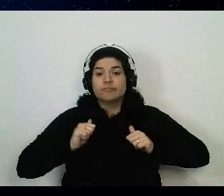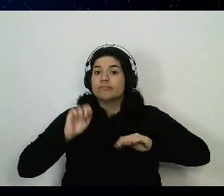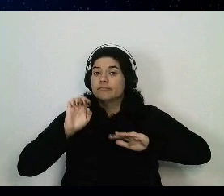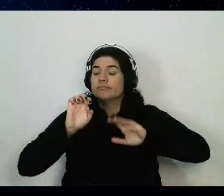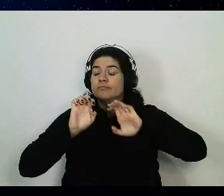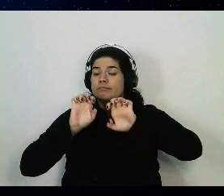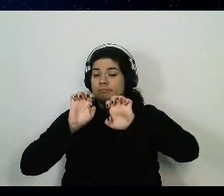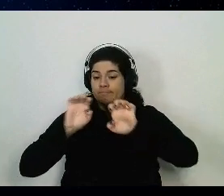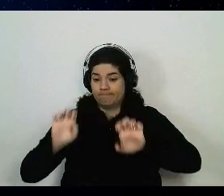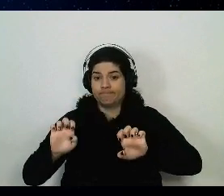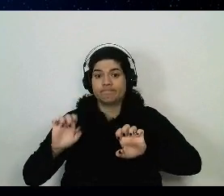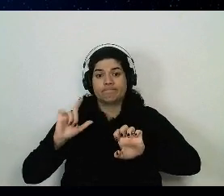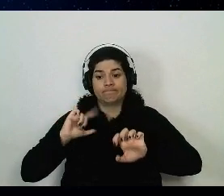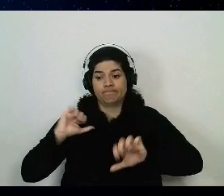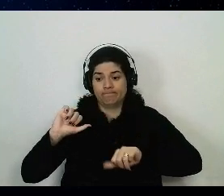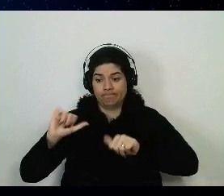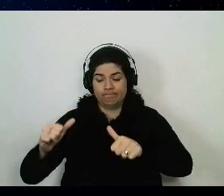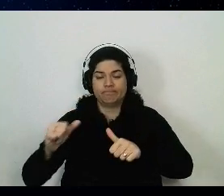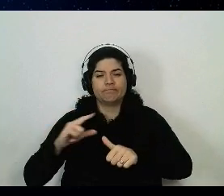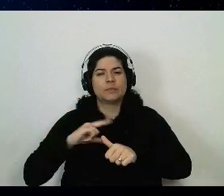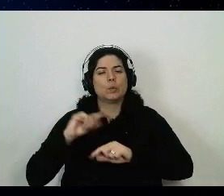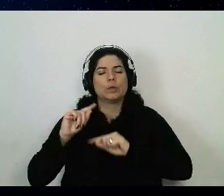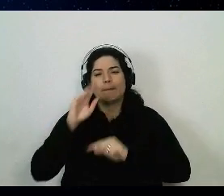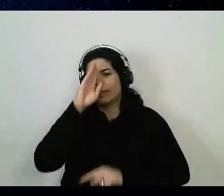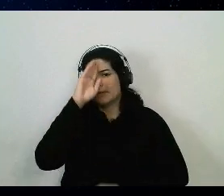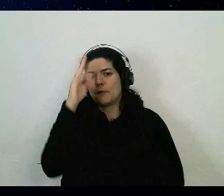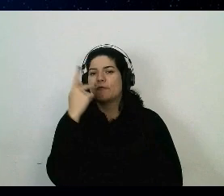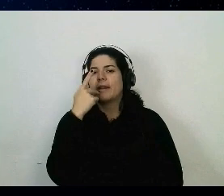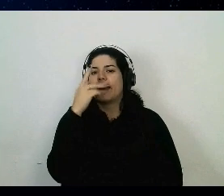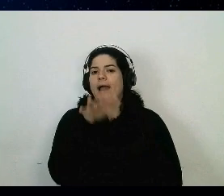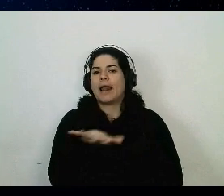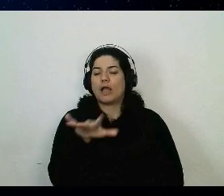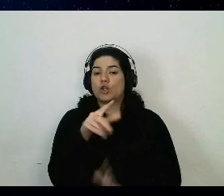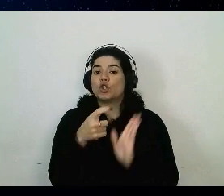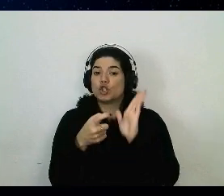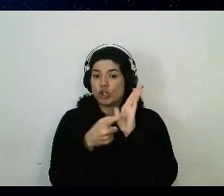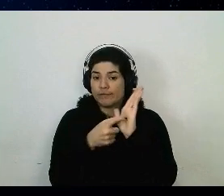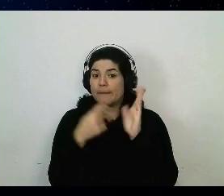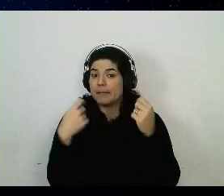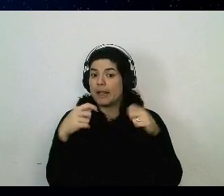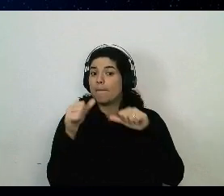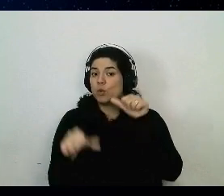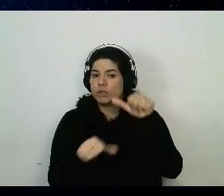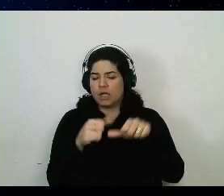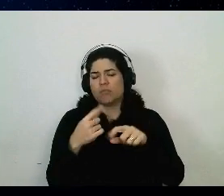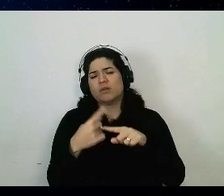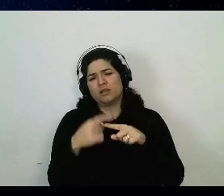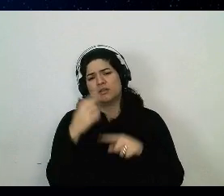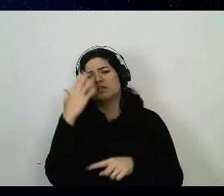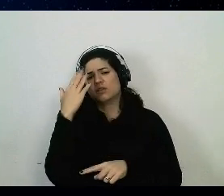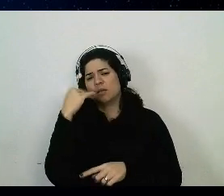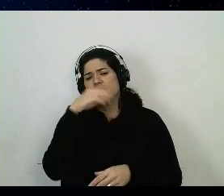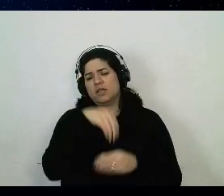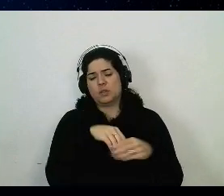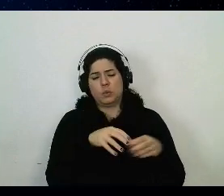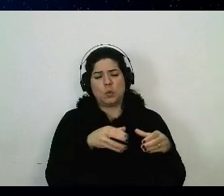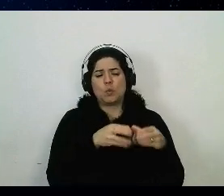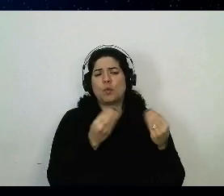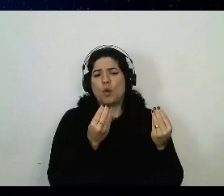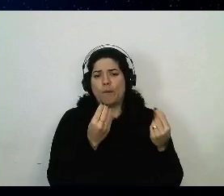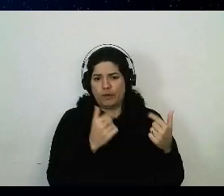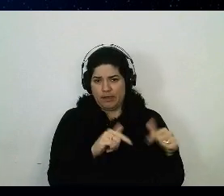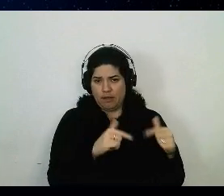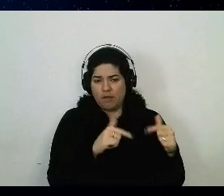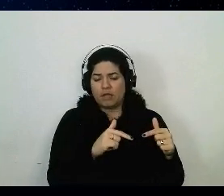as resistências quando a gente fala, principalmente no campo de software, a gente trocar. E a gente sabe como funciona nas equipes, né? Então, elas